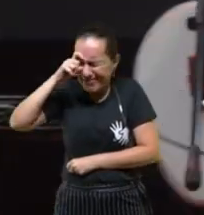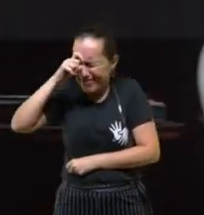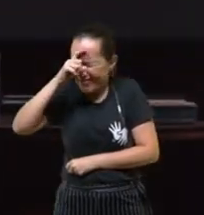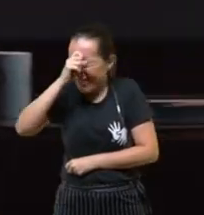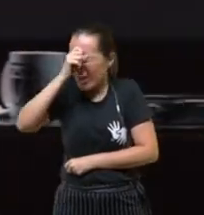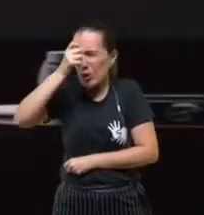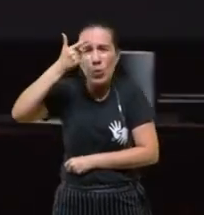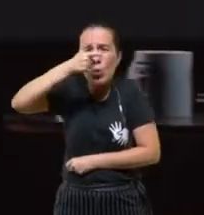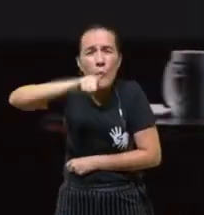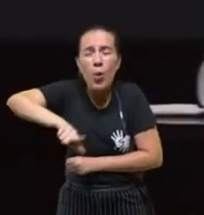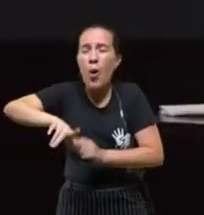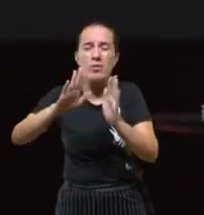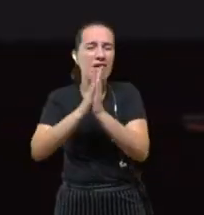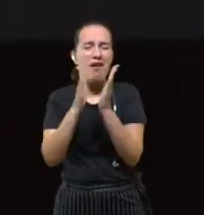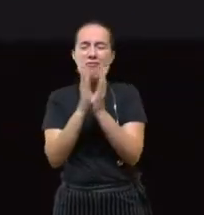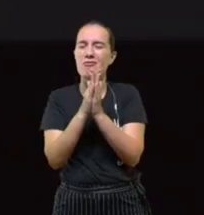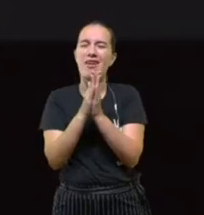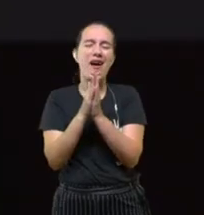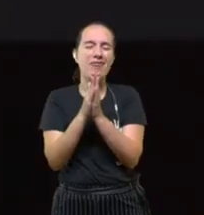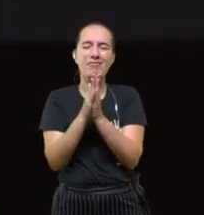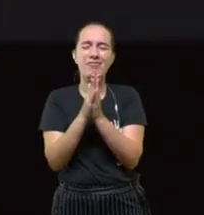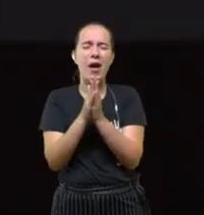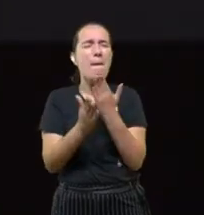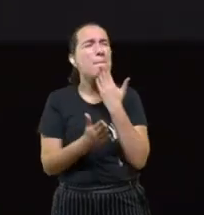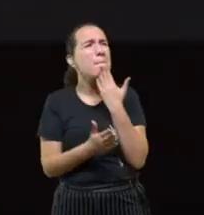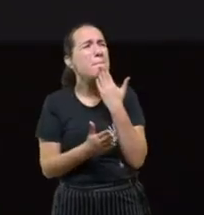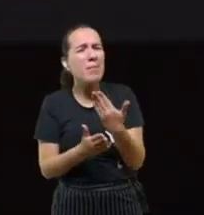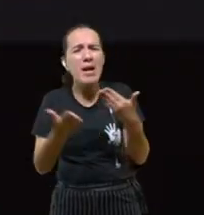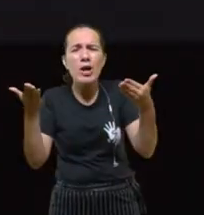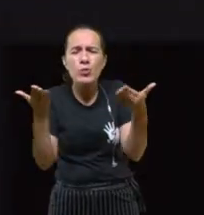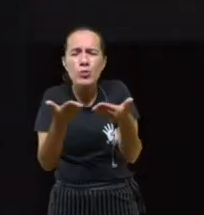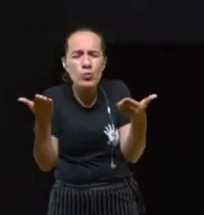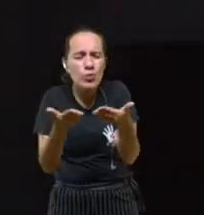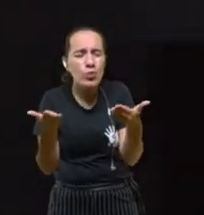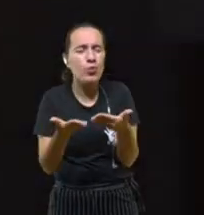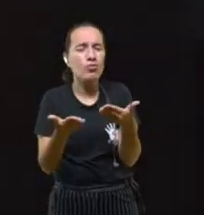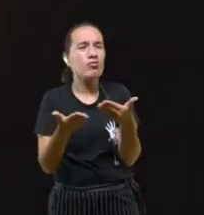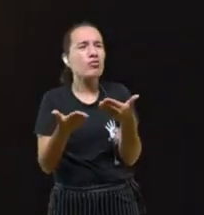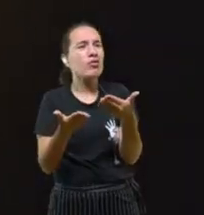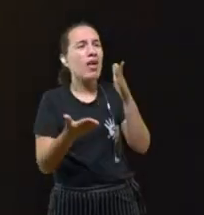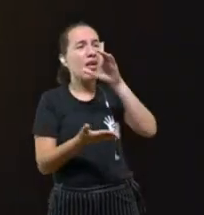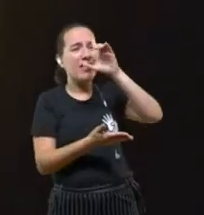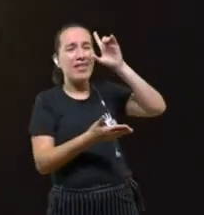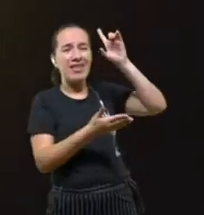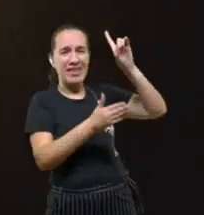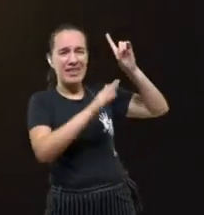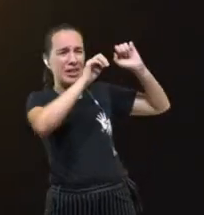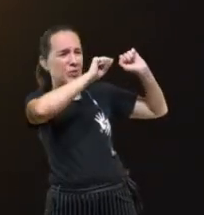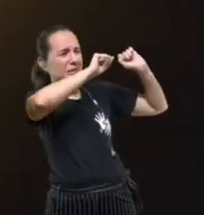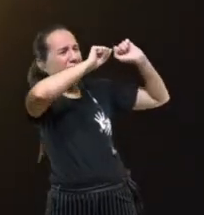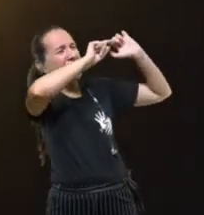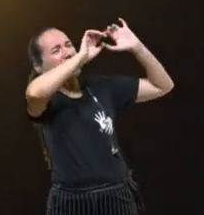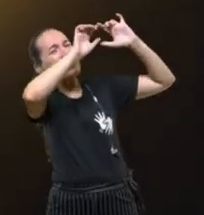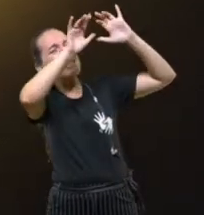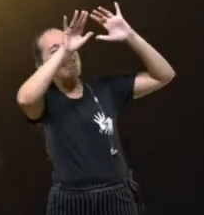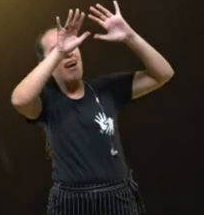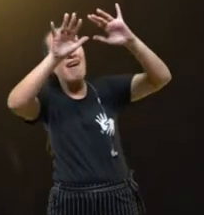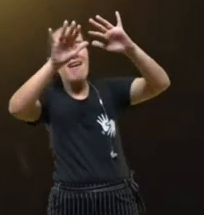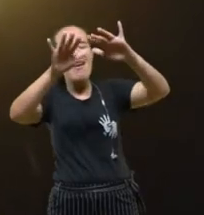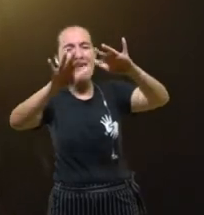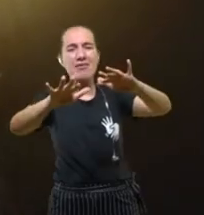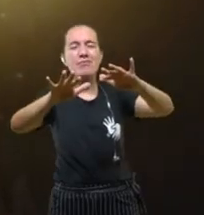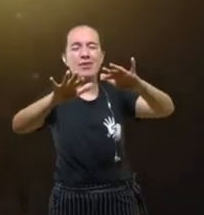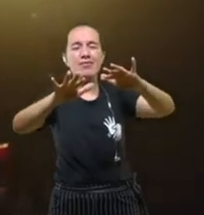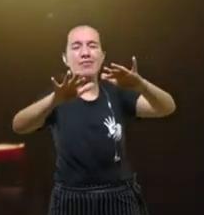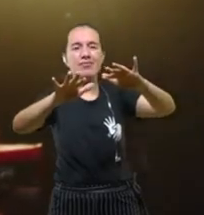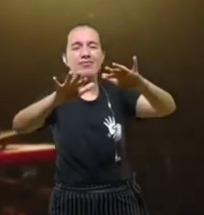uma vida de oração, eu peço hoje uma liberação de